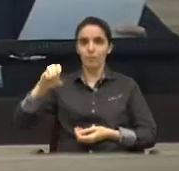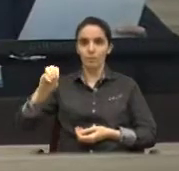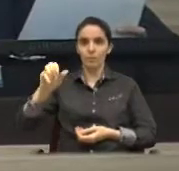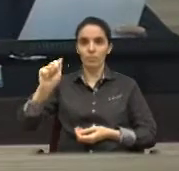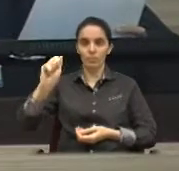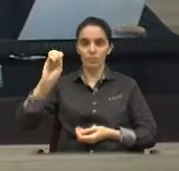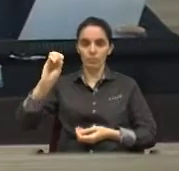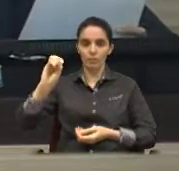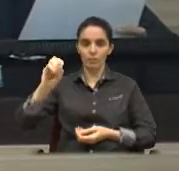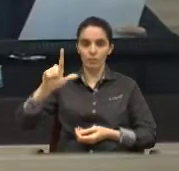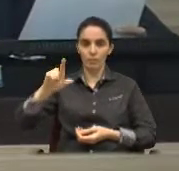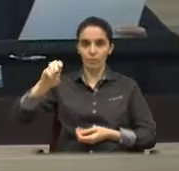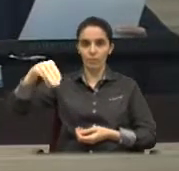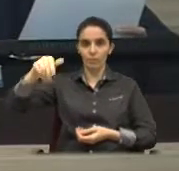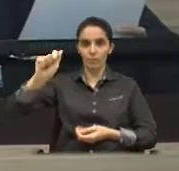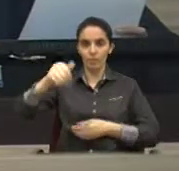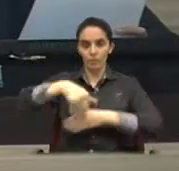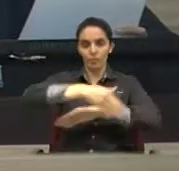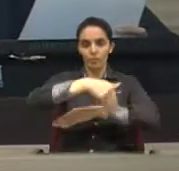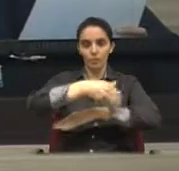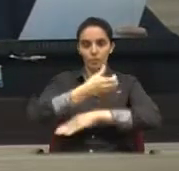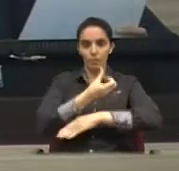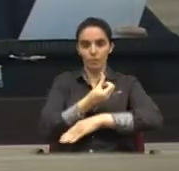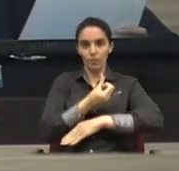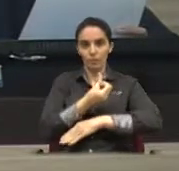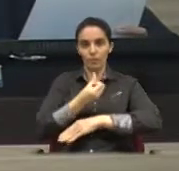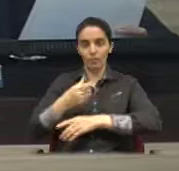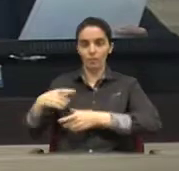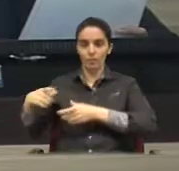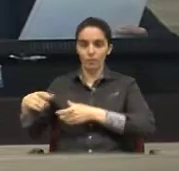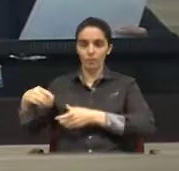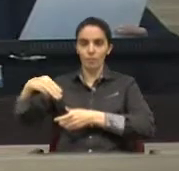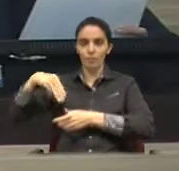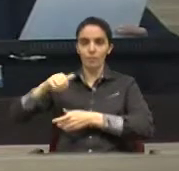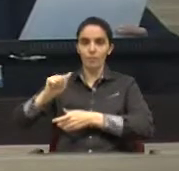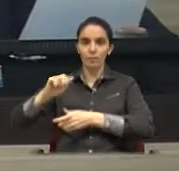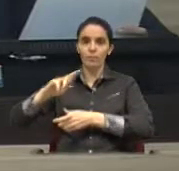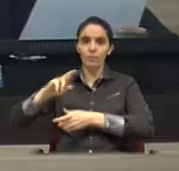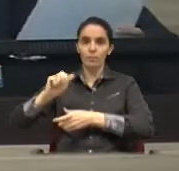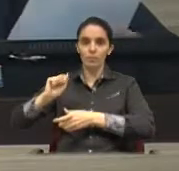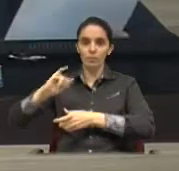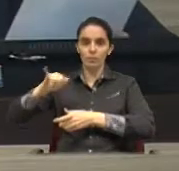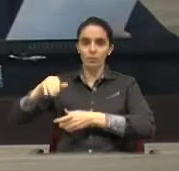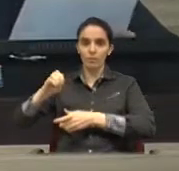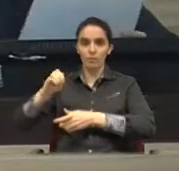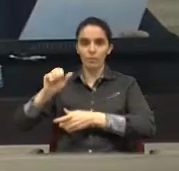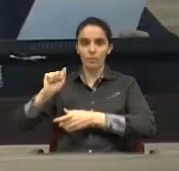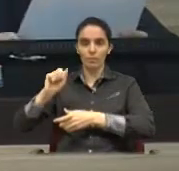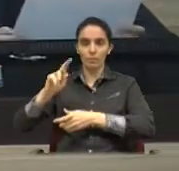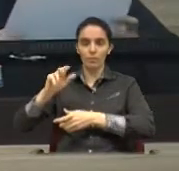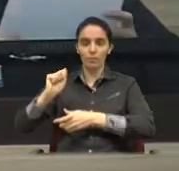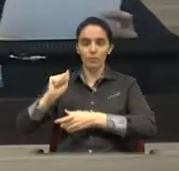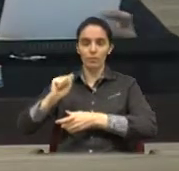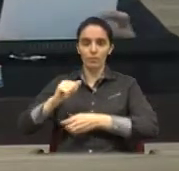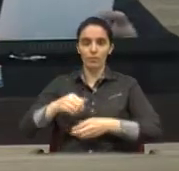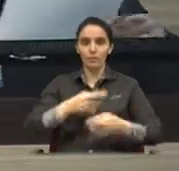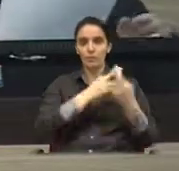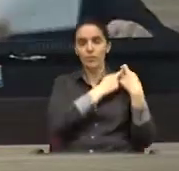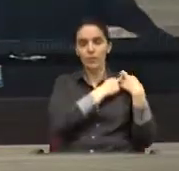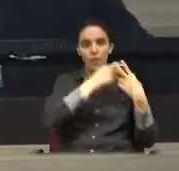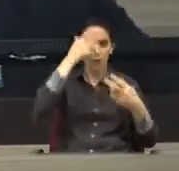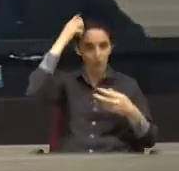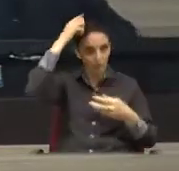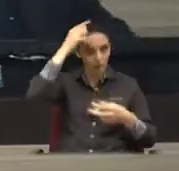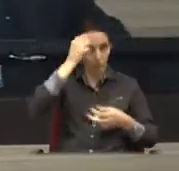Almeida Lima na rua projetada 06 do loteamento Jardim Marajoara, no município de Limeira, São Paulo. Vereador Anderson